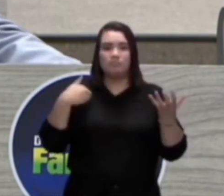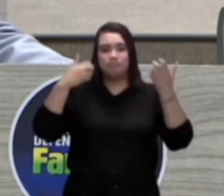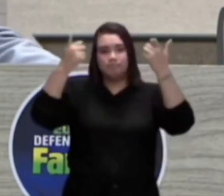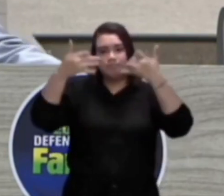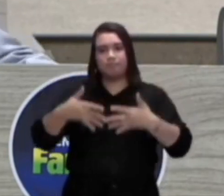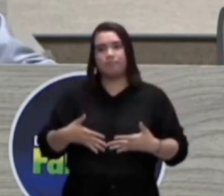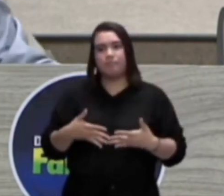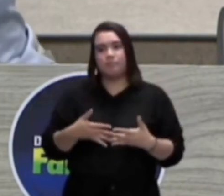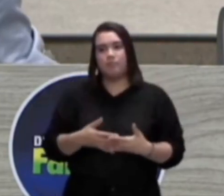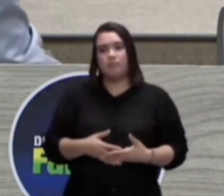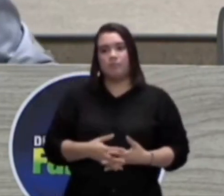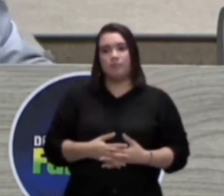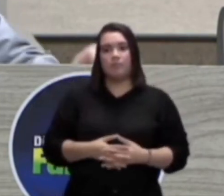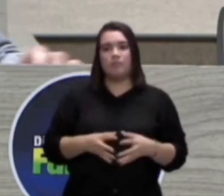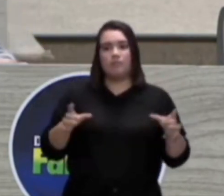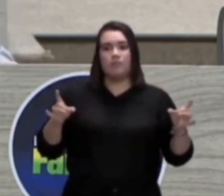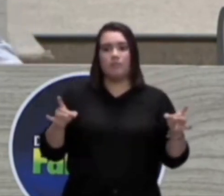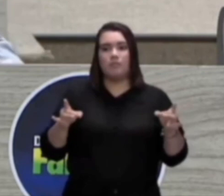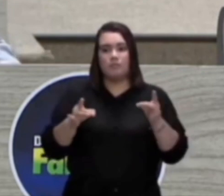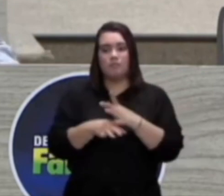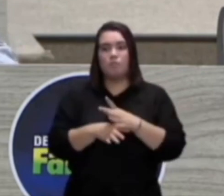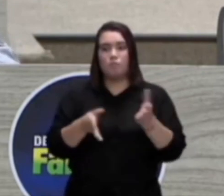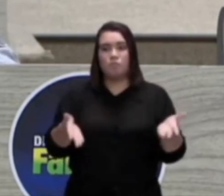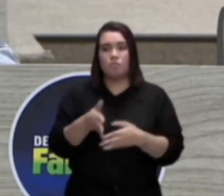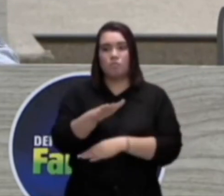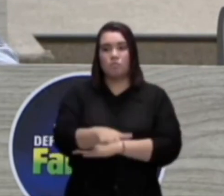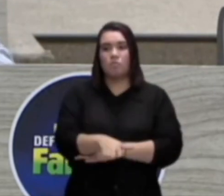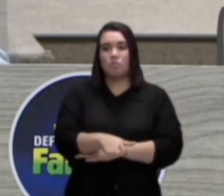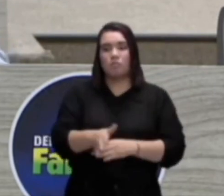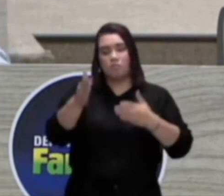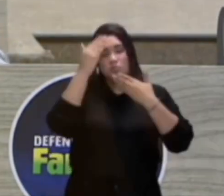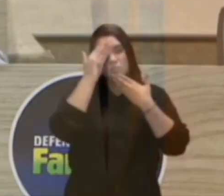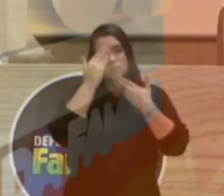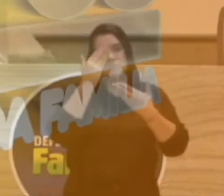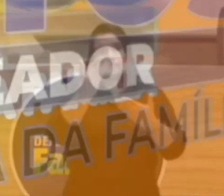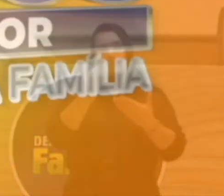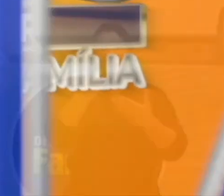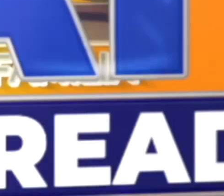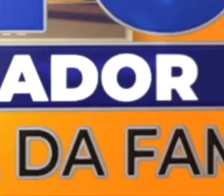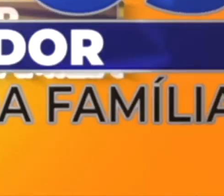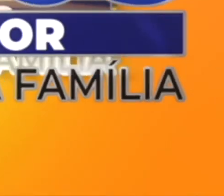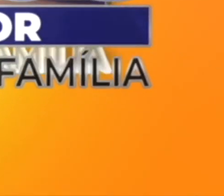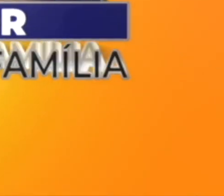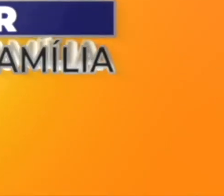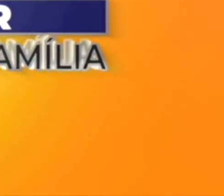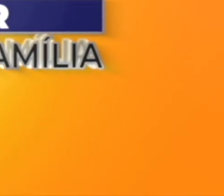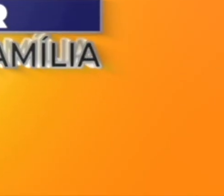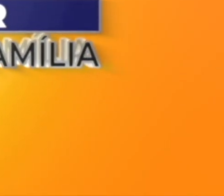dizer nesta tarde, presidente, e muito obrigado pela atenção de todos.